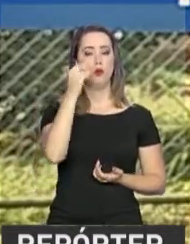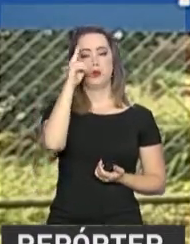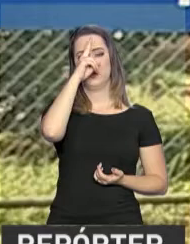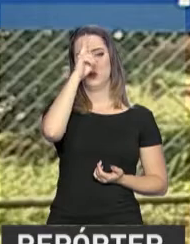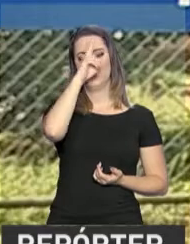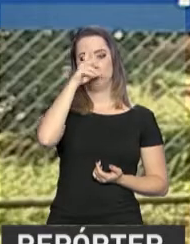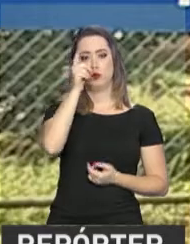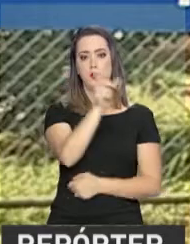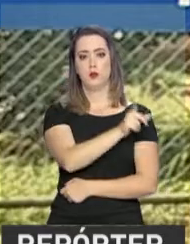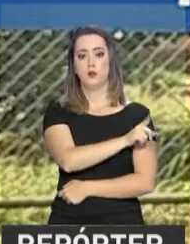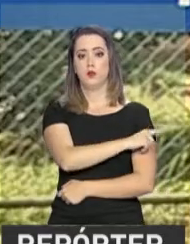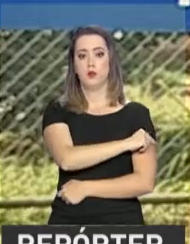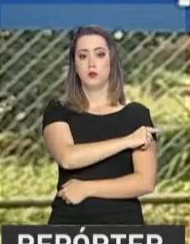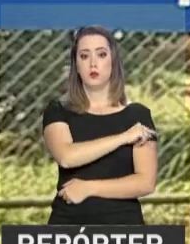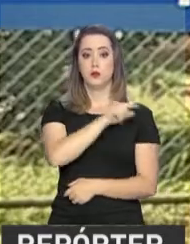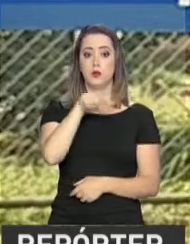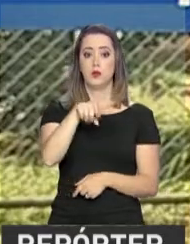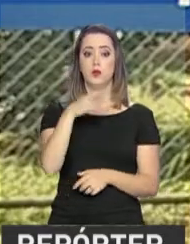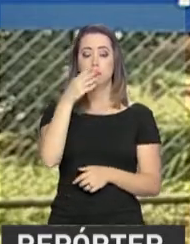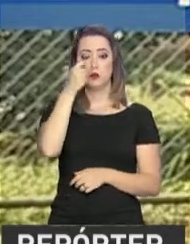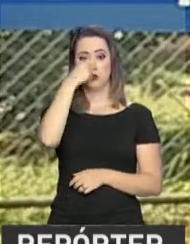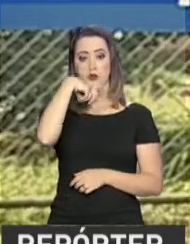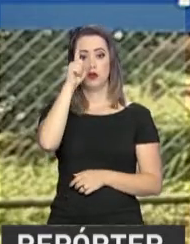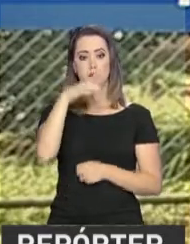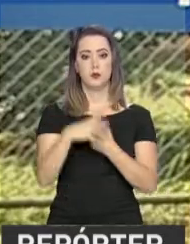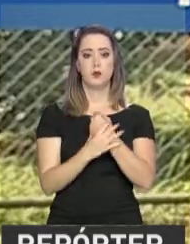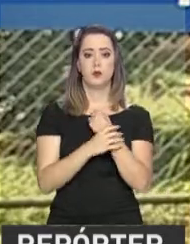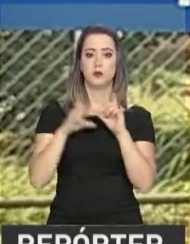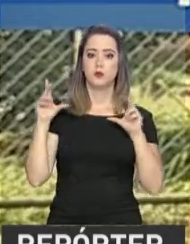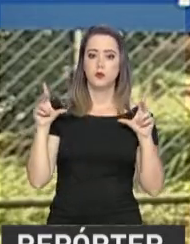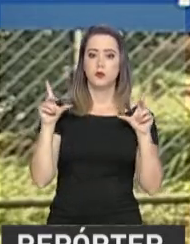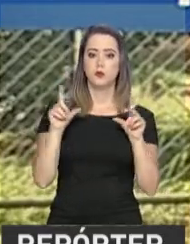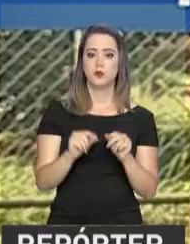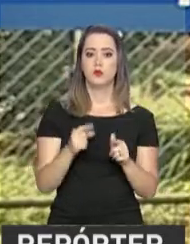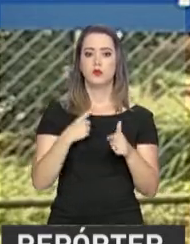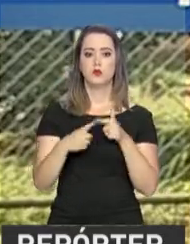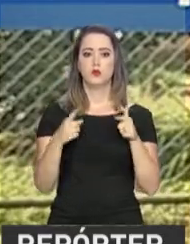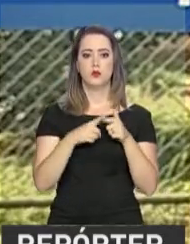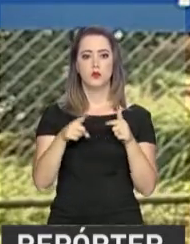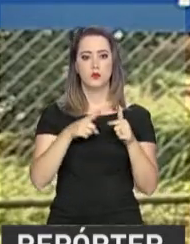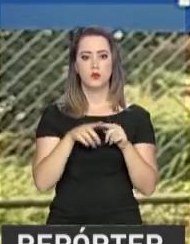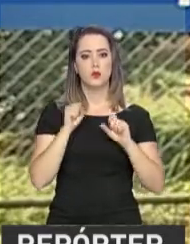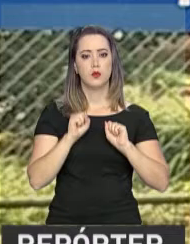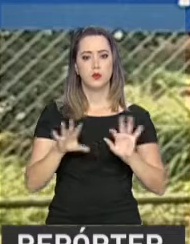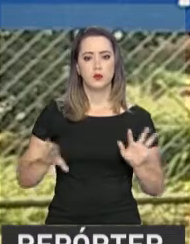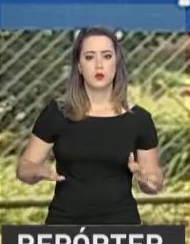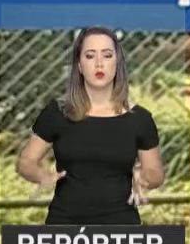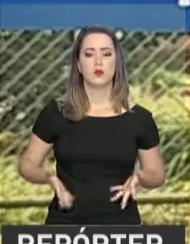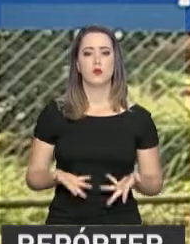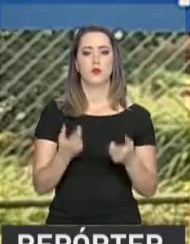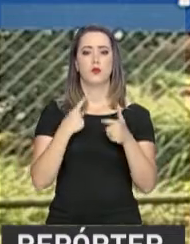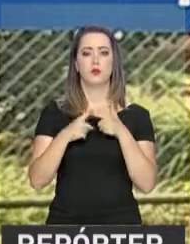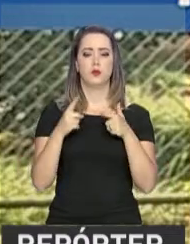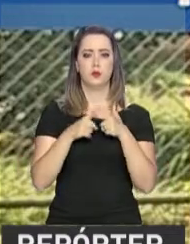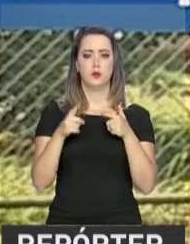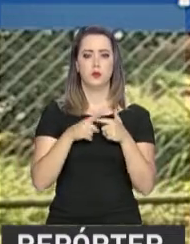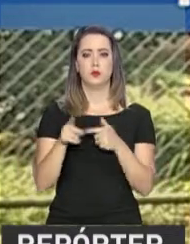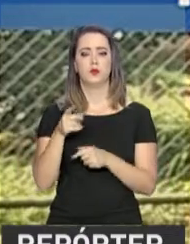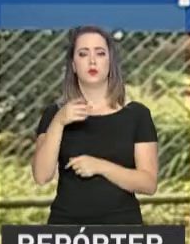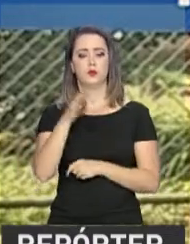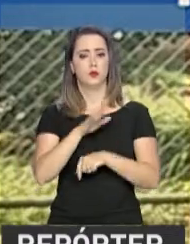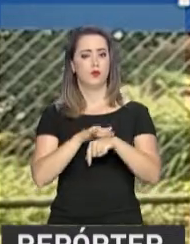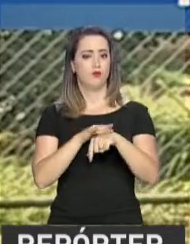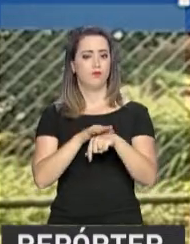que a vacina contra a gripe é segura e reduz as complicações que podem produzir casos graves da doença